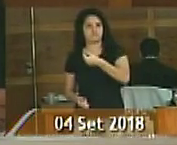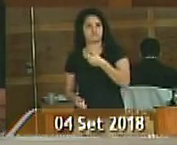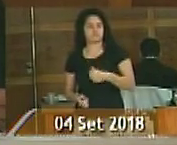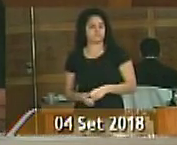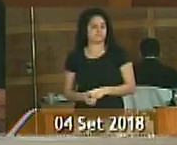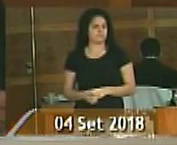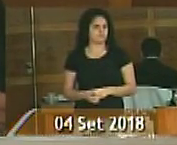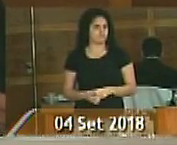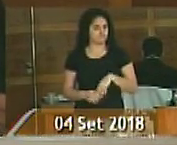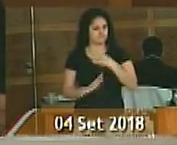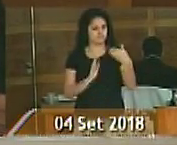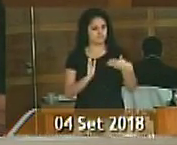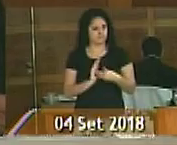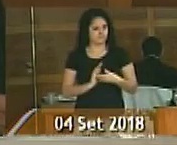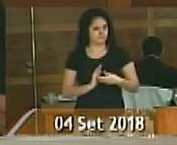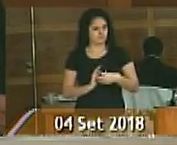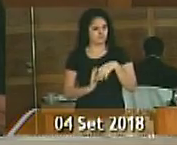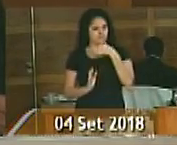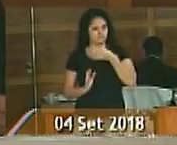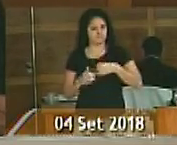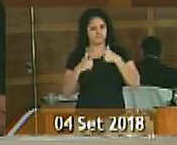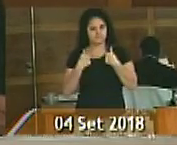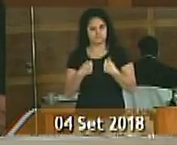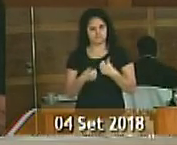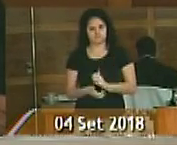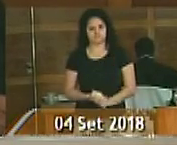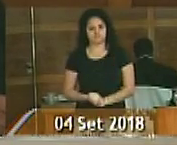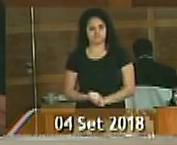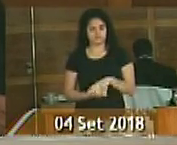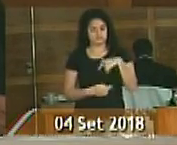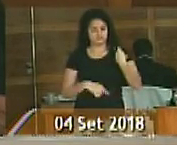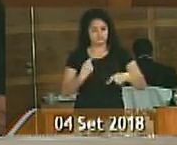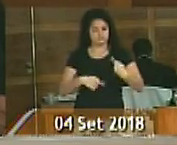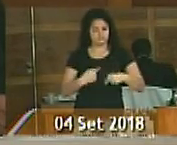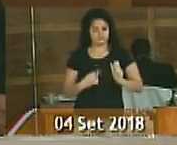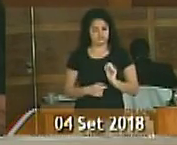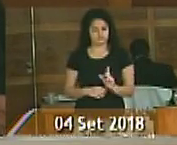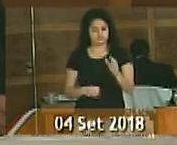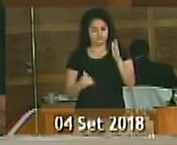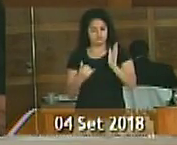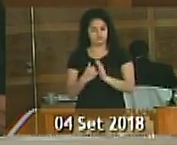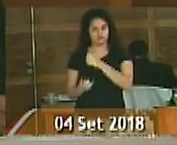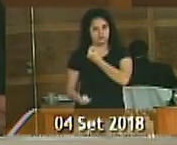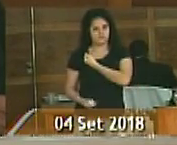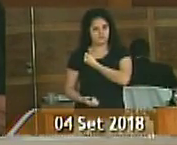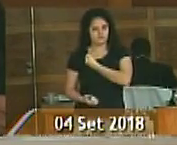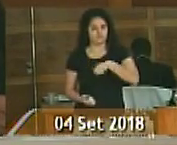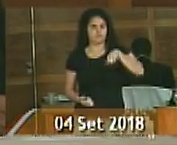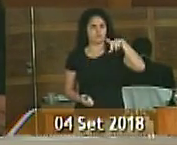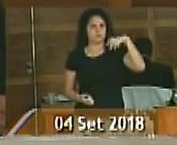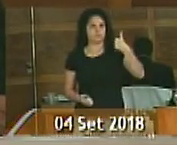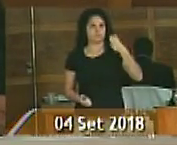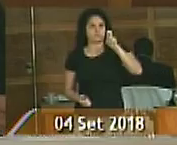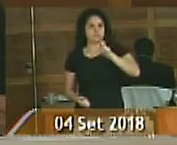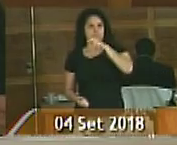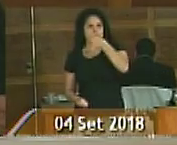406/2018, tendo sido aprovado por unanimidade de voto. Em discussão única, pareceres número